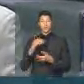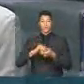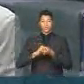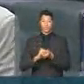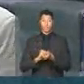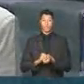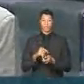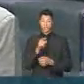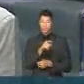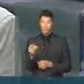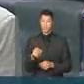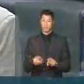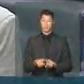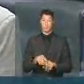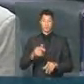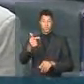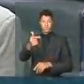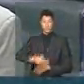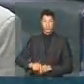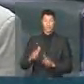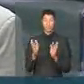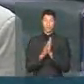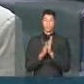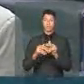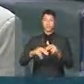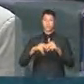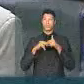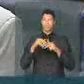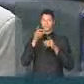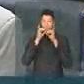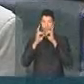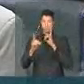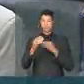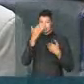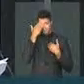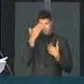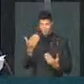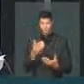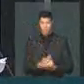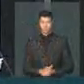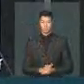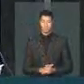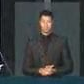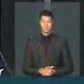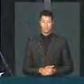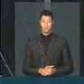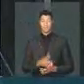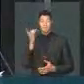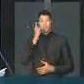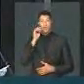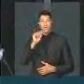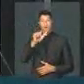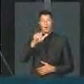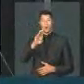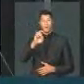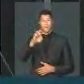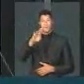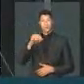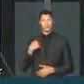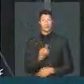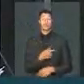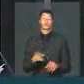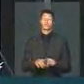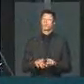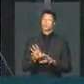cumprimento V. Exª e mais uma vez parabenizo pelo seu discurso. Agradeço a parte do colega deputado Alberto Fraga. Nós que